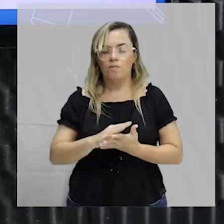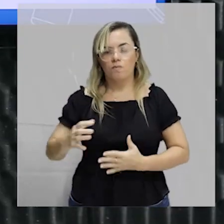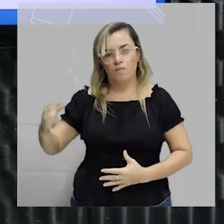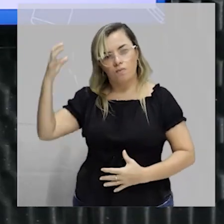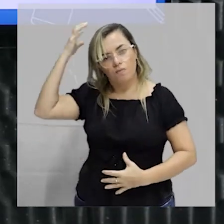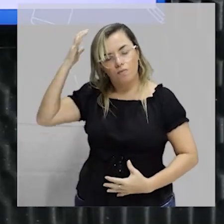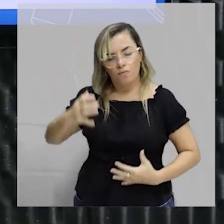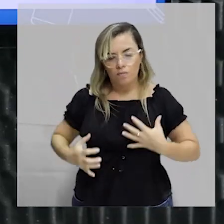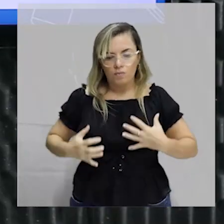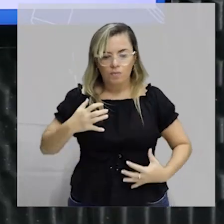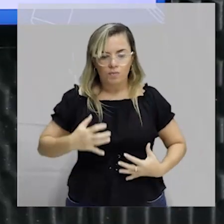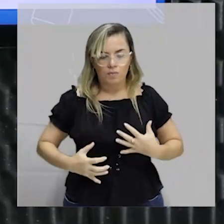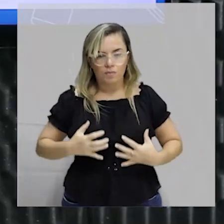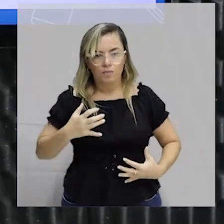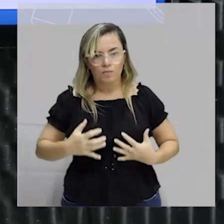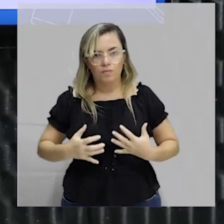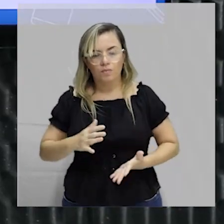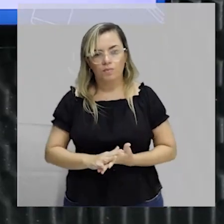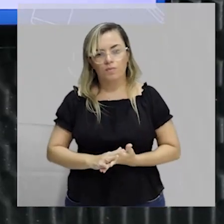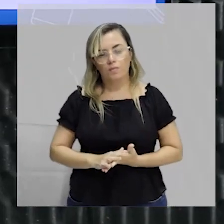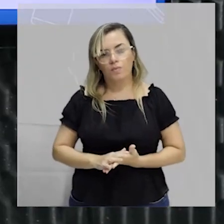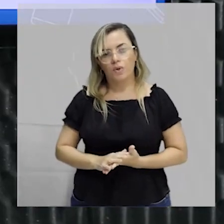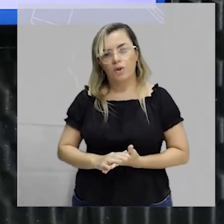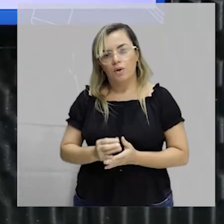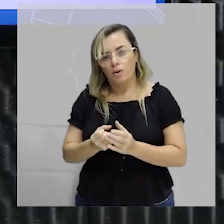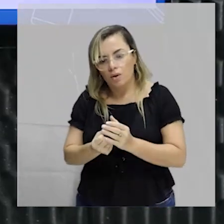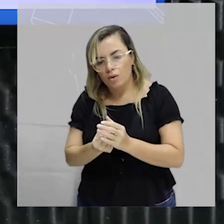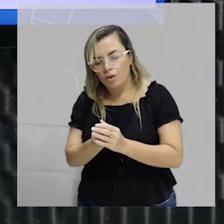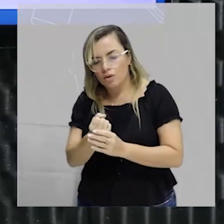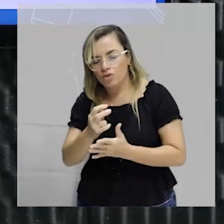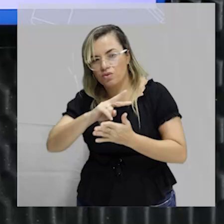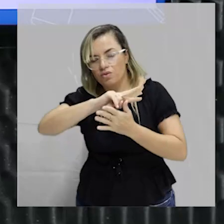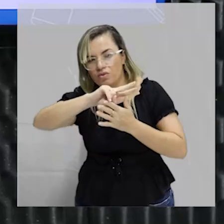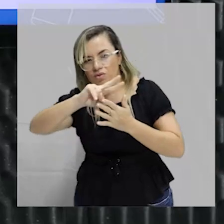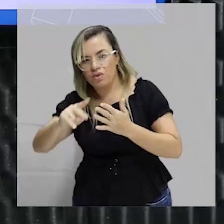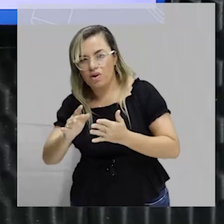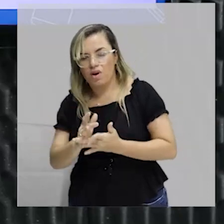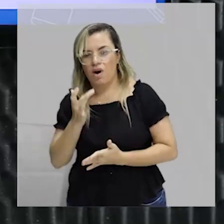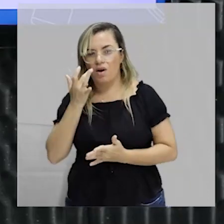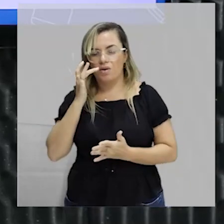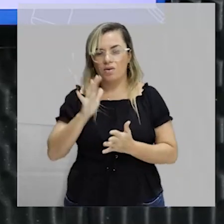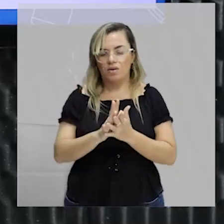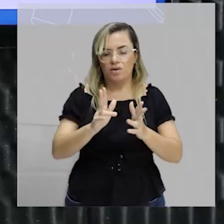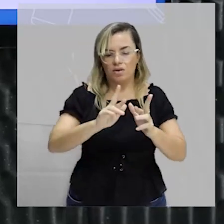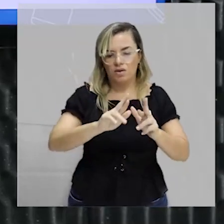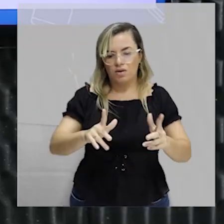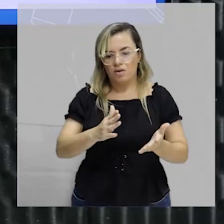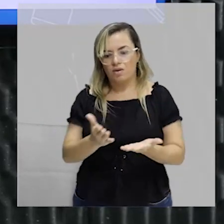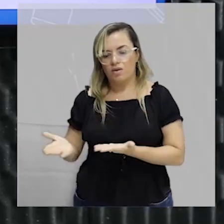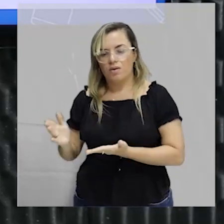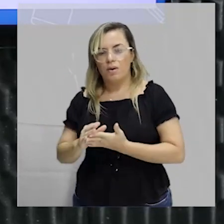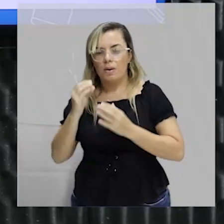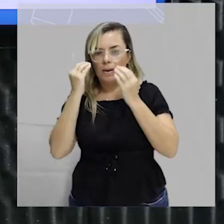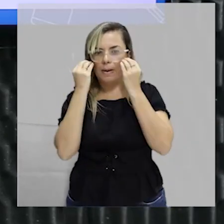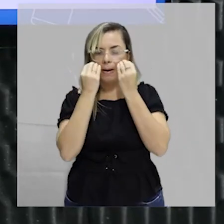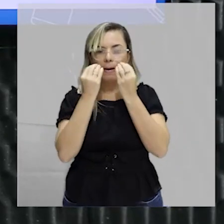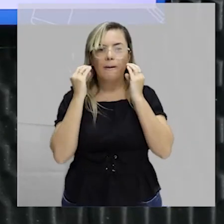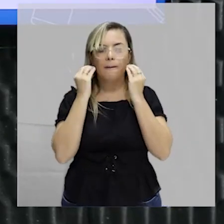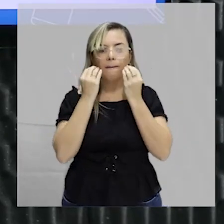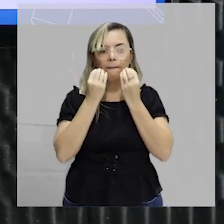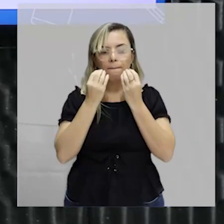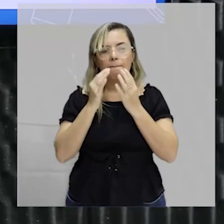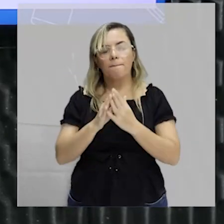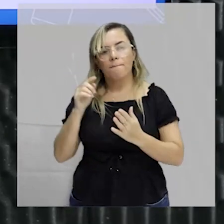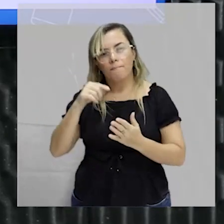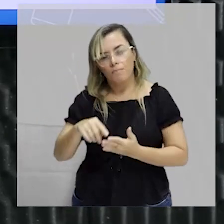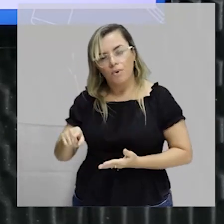primatas uma formação de vários dentes diferentes. Então a gente diz que a arcada dentária dos primatas, né, principalmente o ser humano,